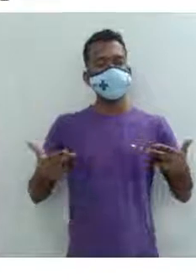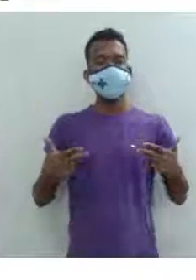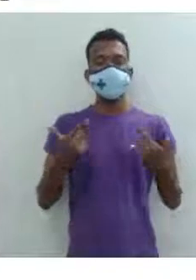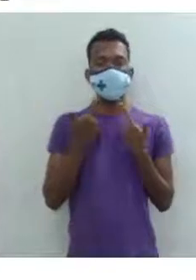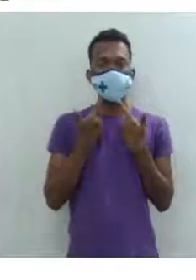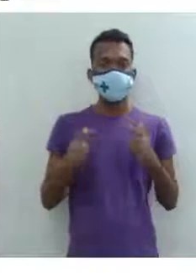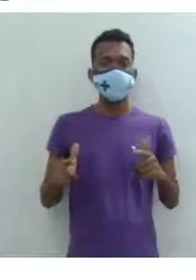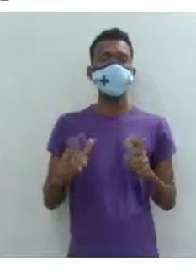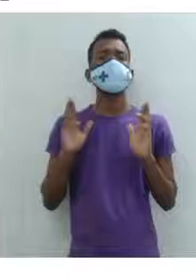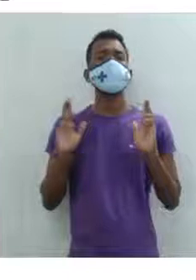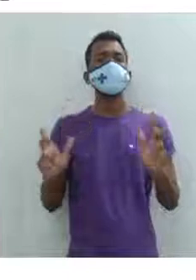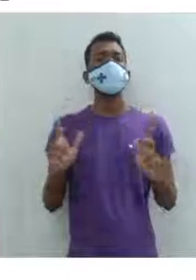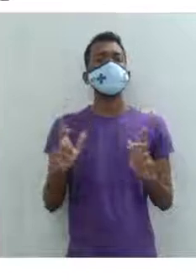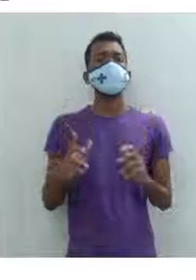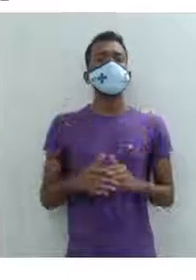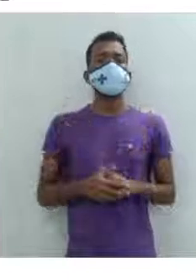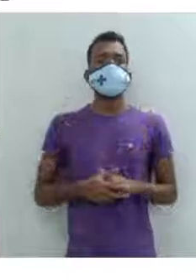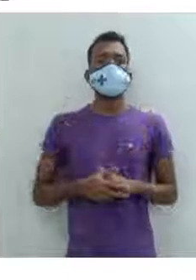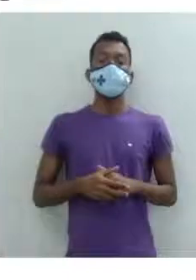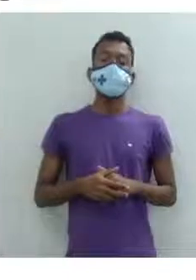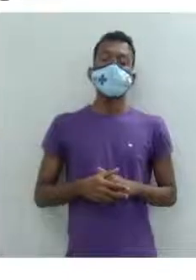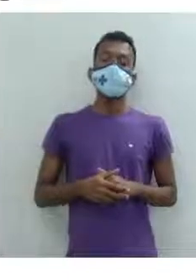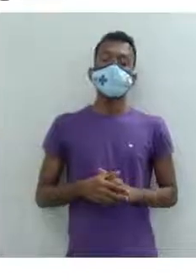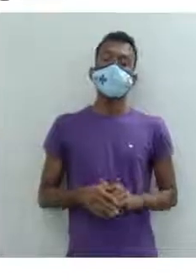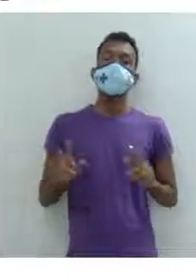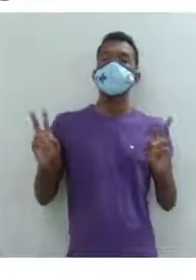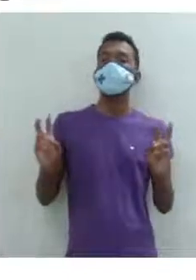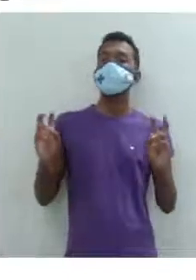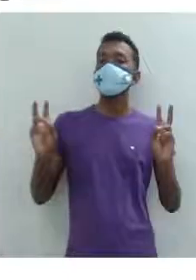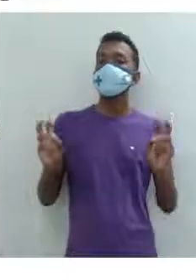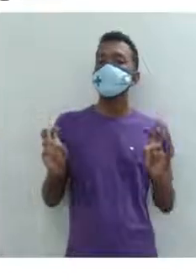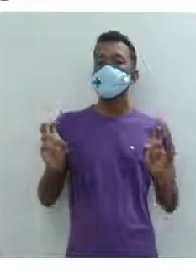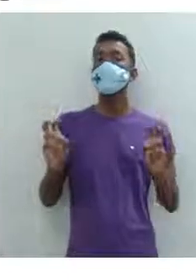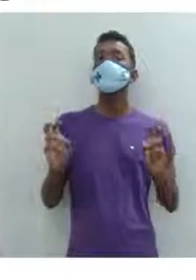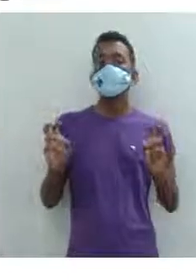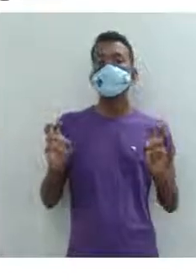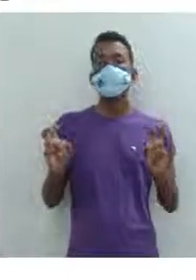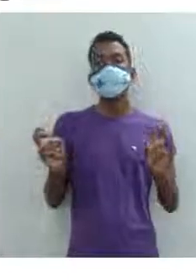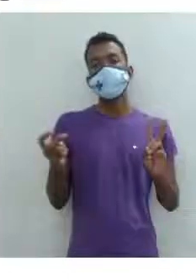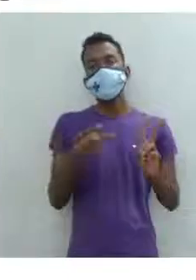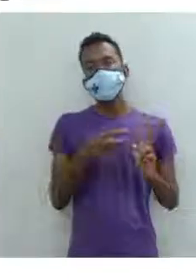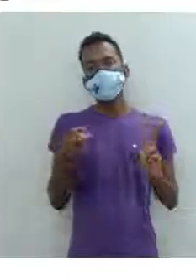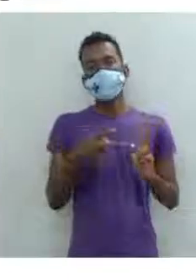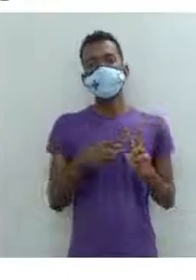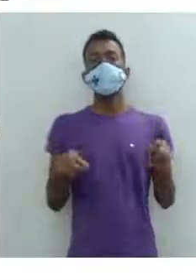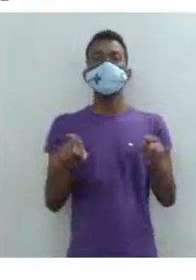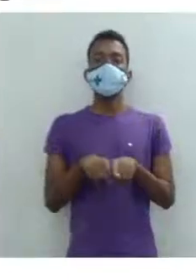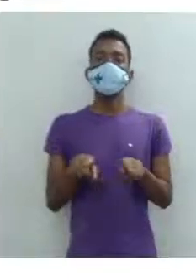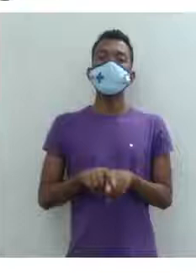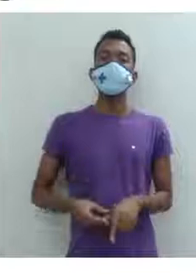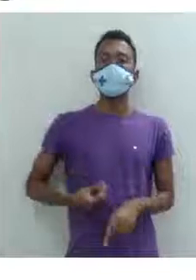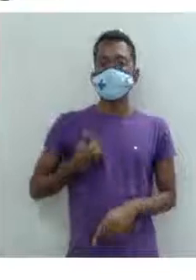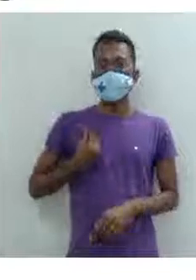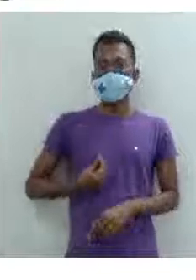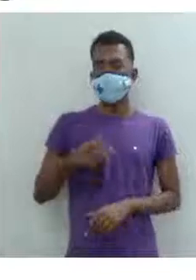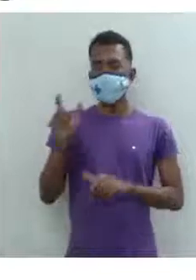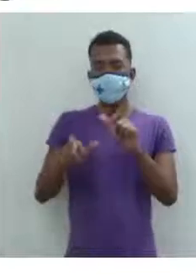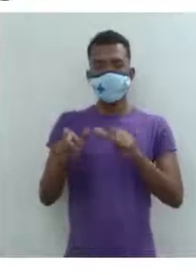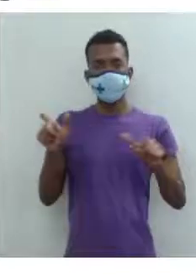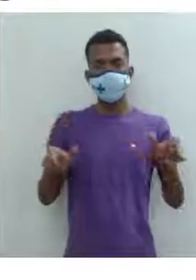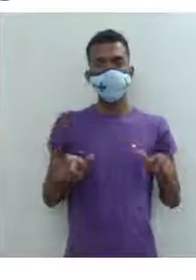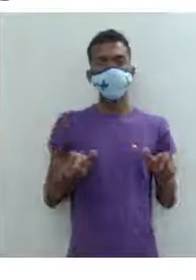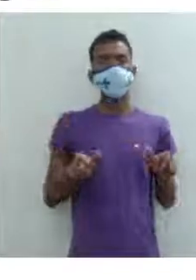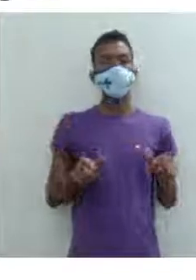As diferenças entre os indígenas também estão presentes em quê? Estão presentes